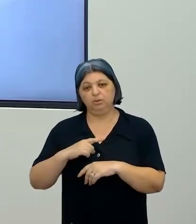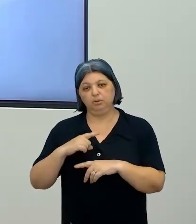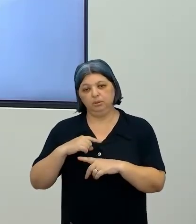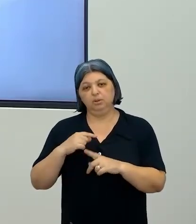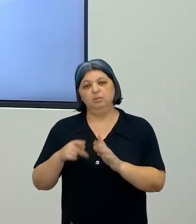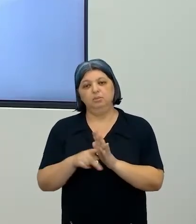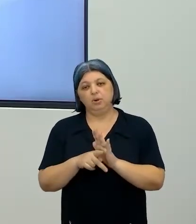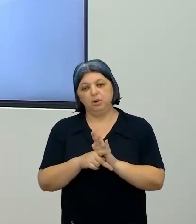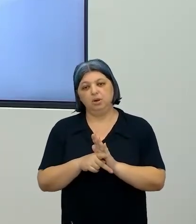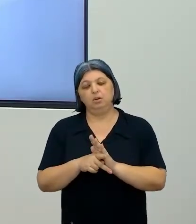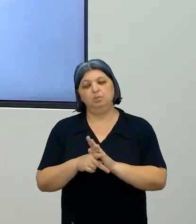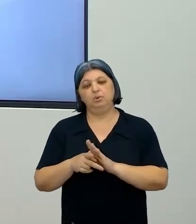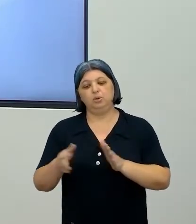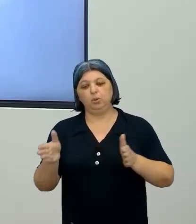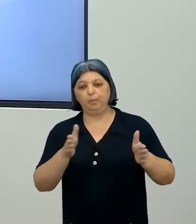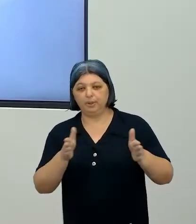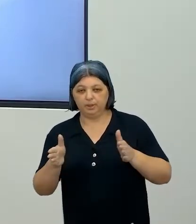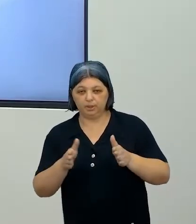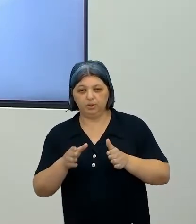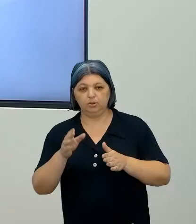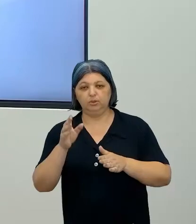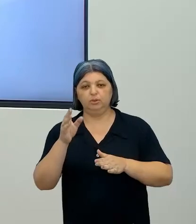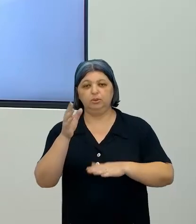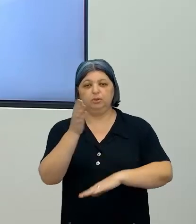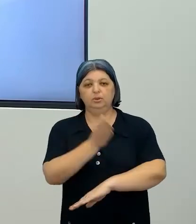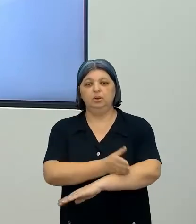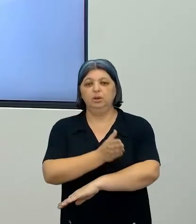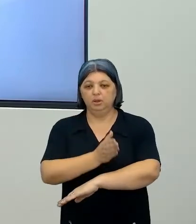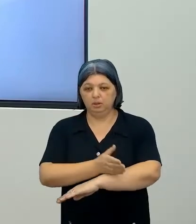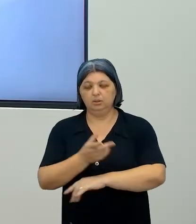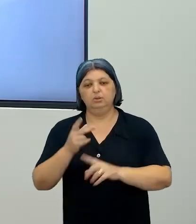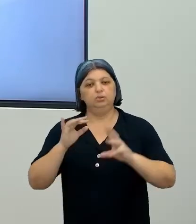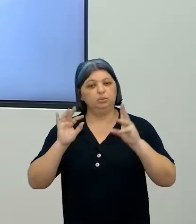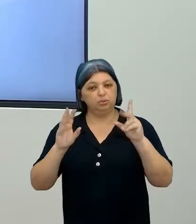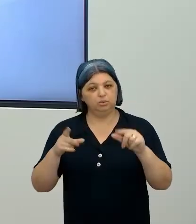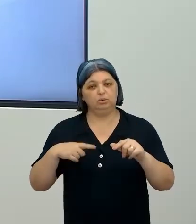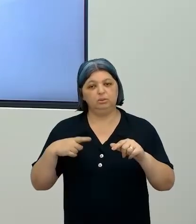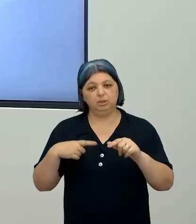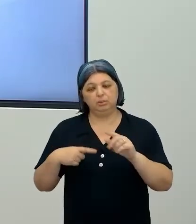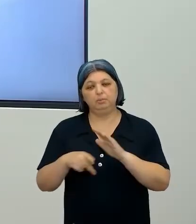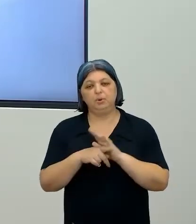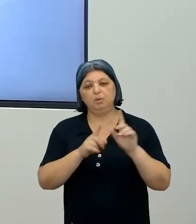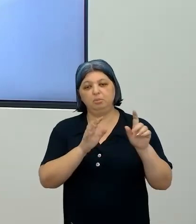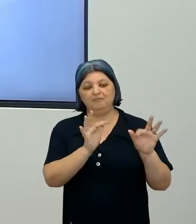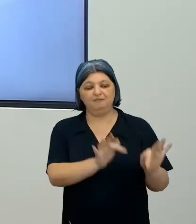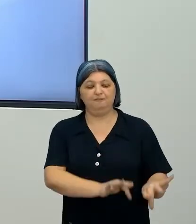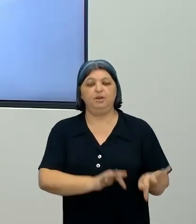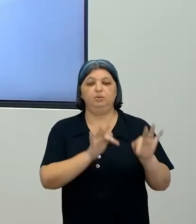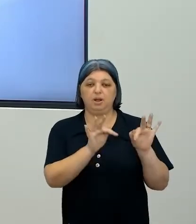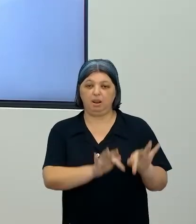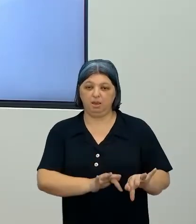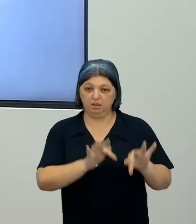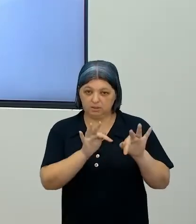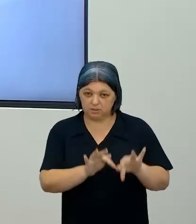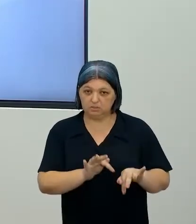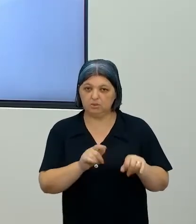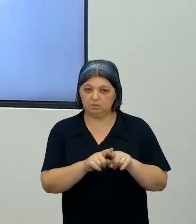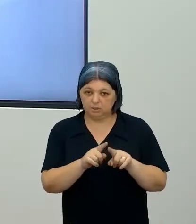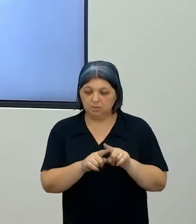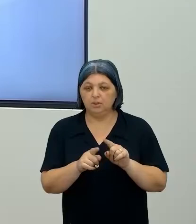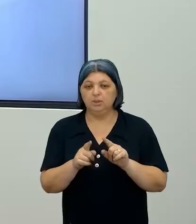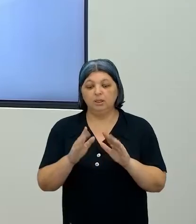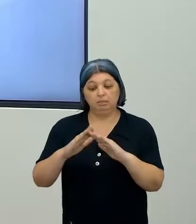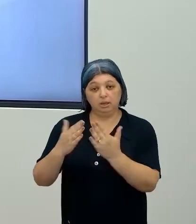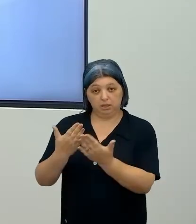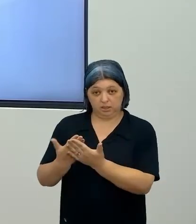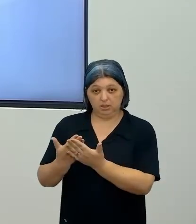idade medieval, né? Então, quando imperava, né, o feudalismo, justamente a grande instituição era a